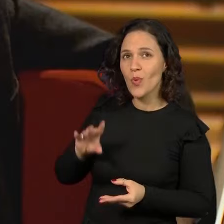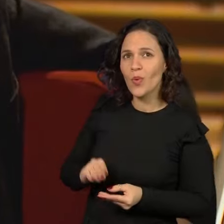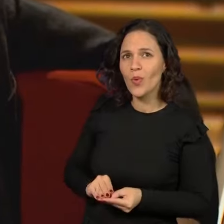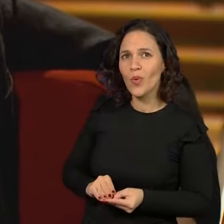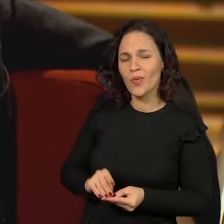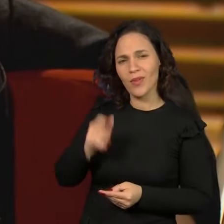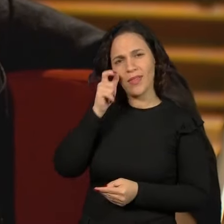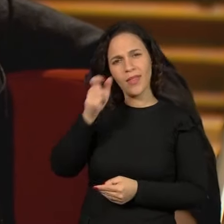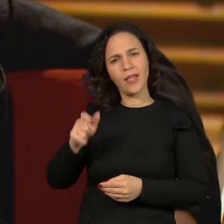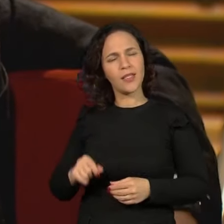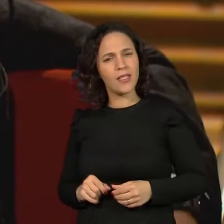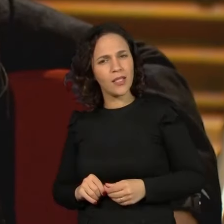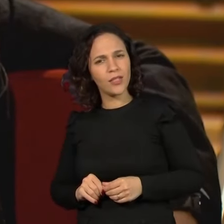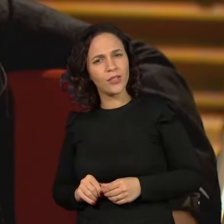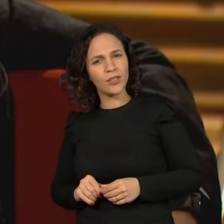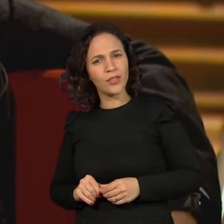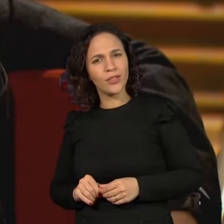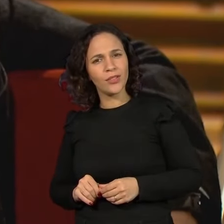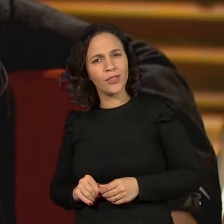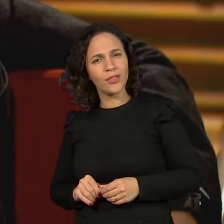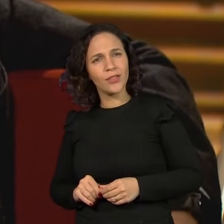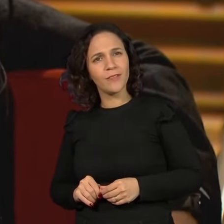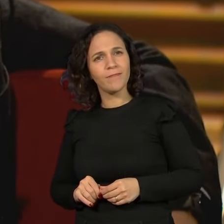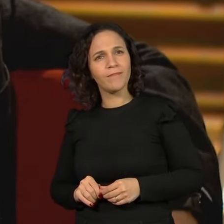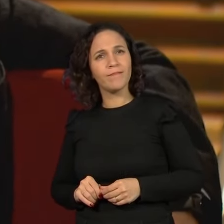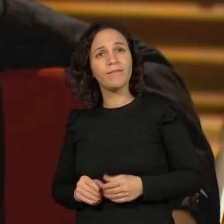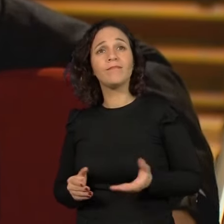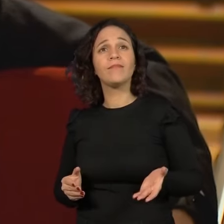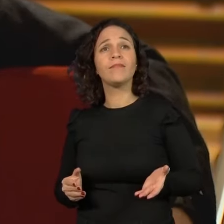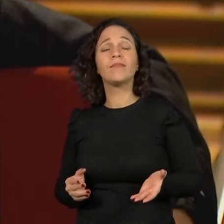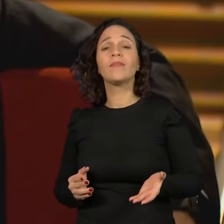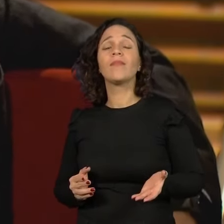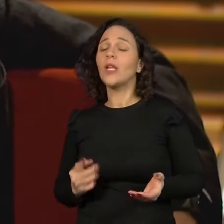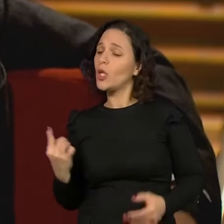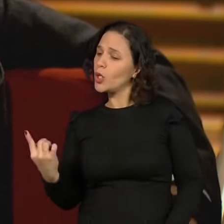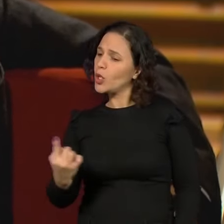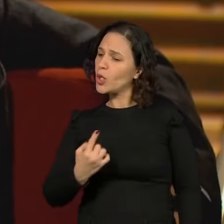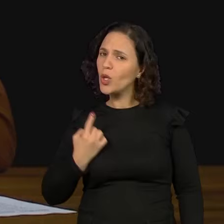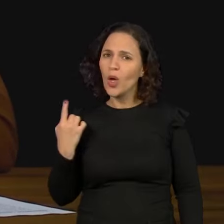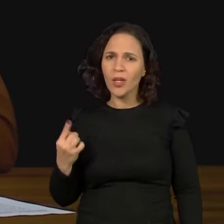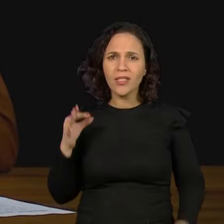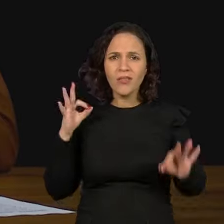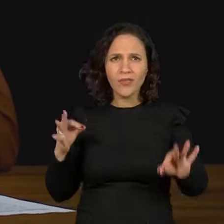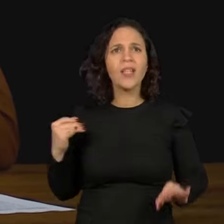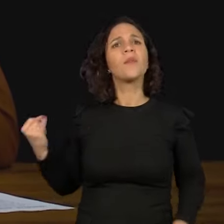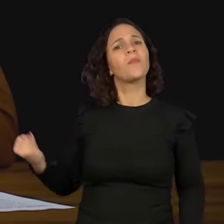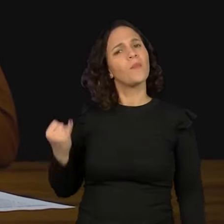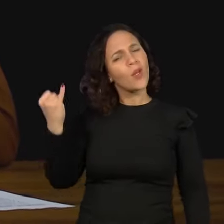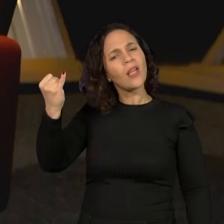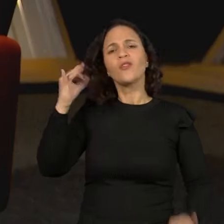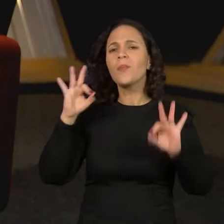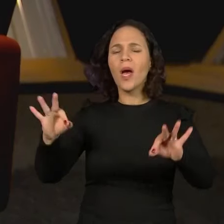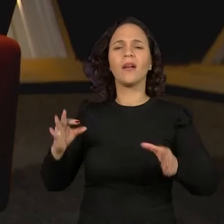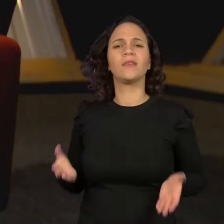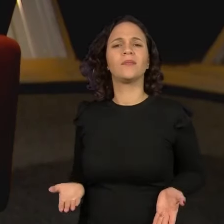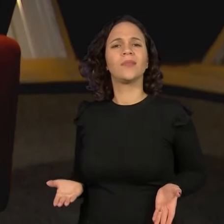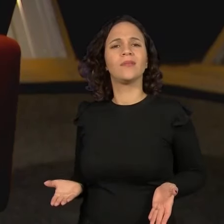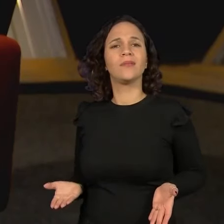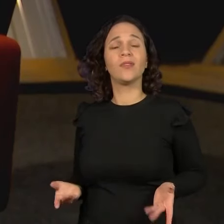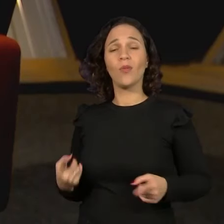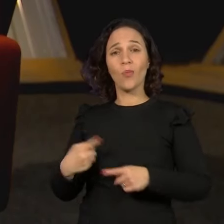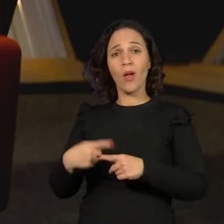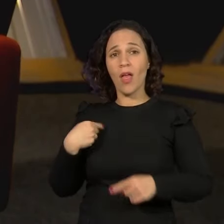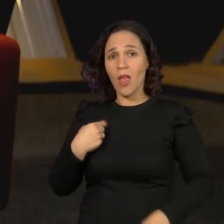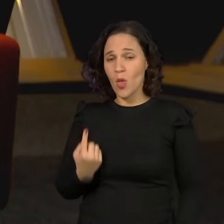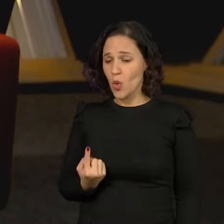que interessante somos importantes para Hum porque eu por